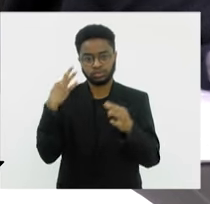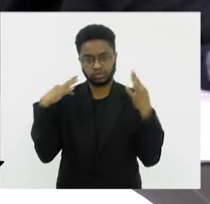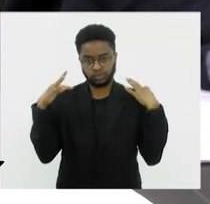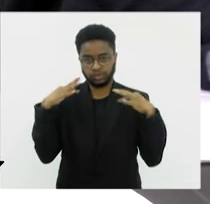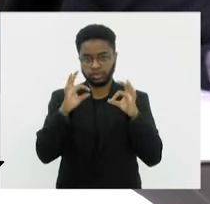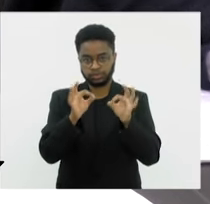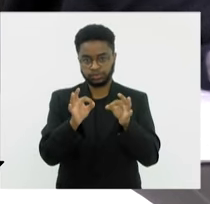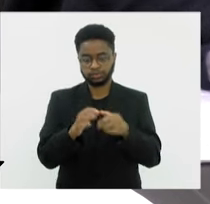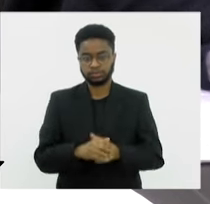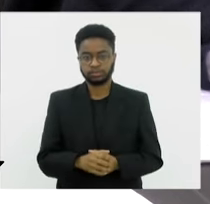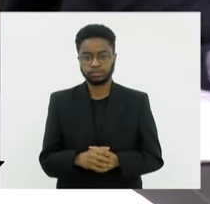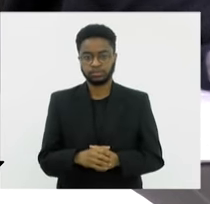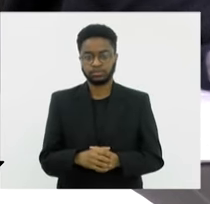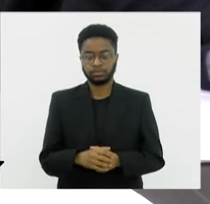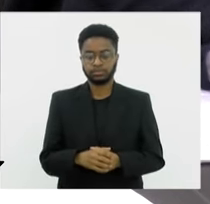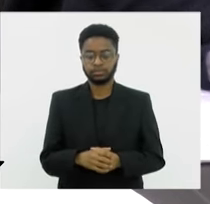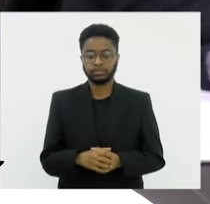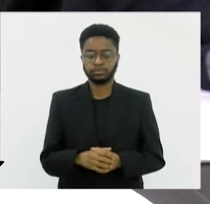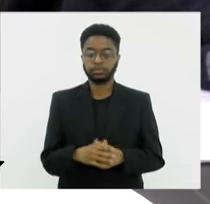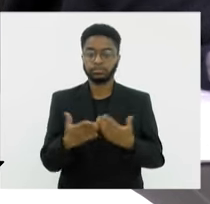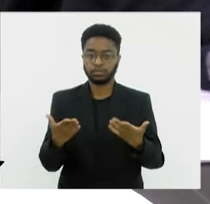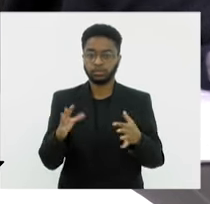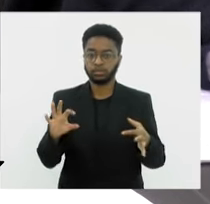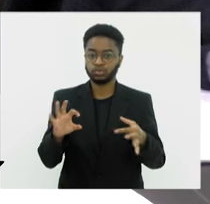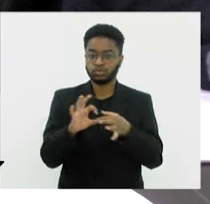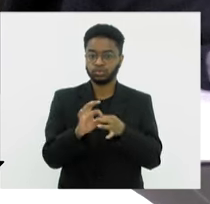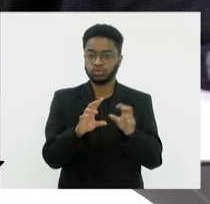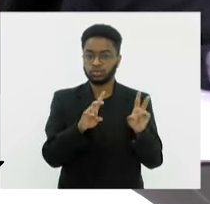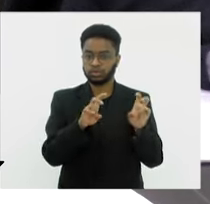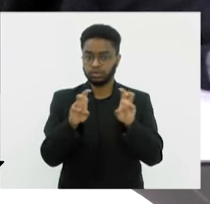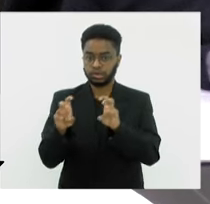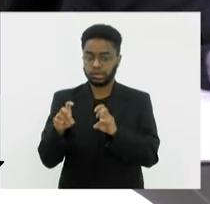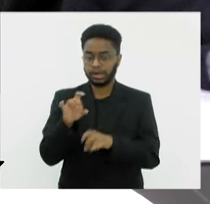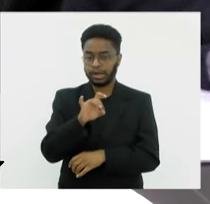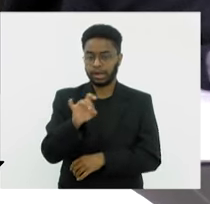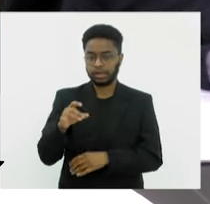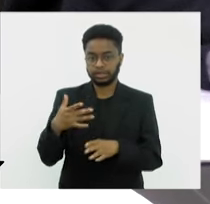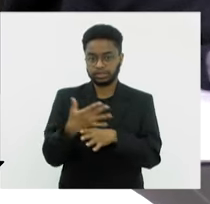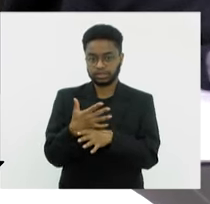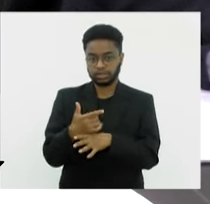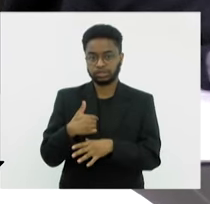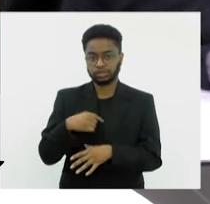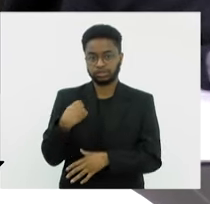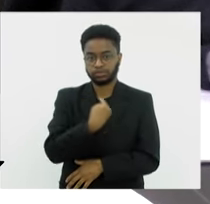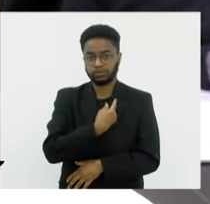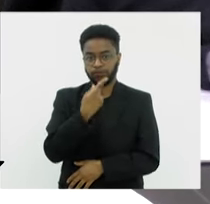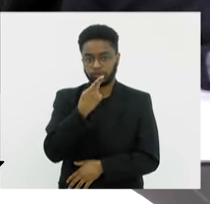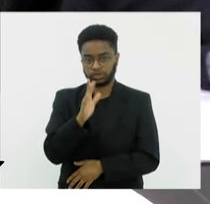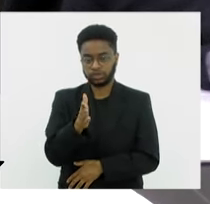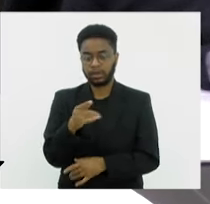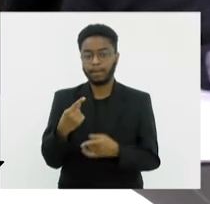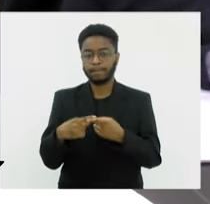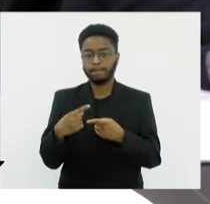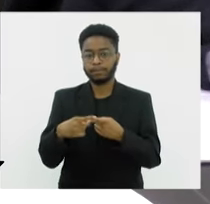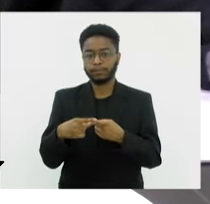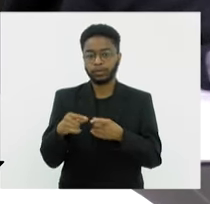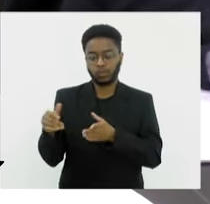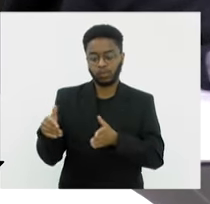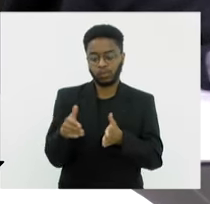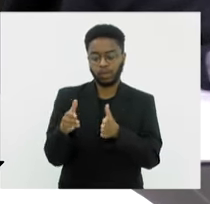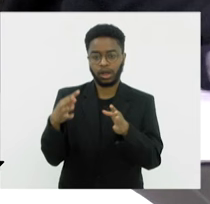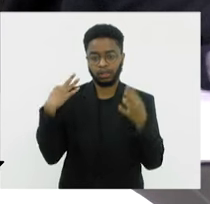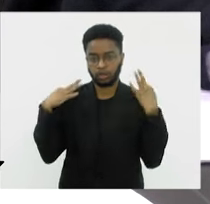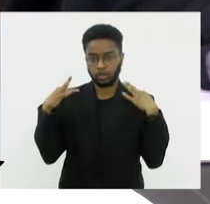né, abraçando, então, abarcando essas questões dos municípios mencionados. Por quê? Porque o circuito